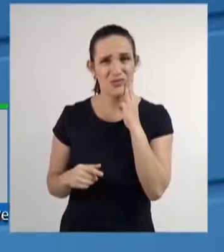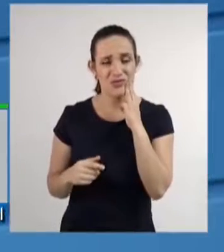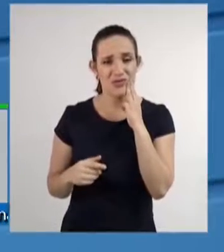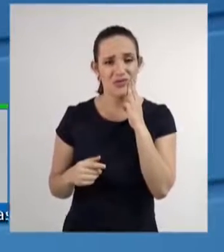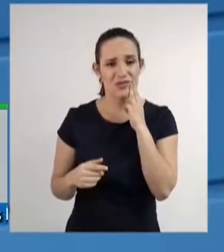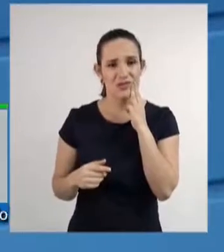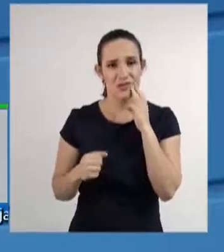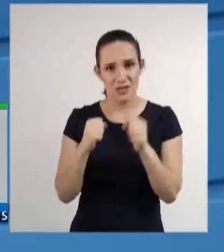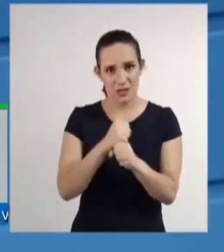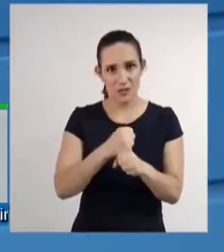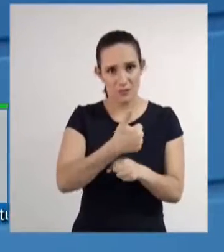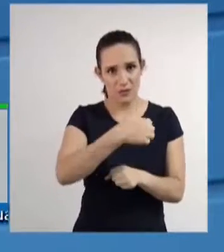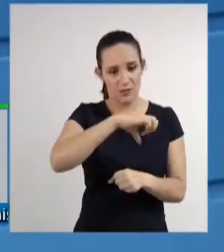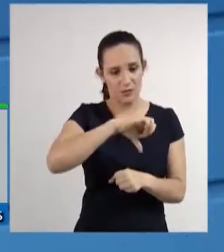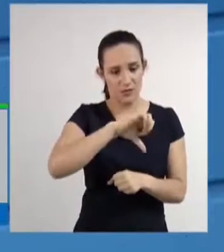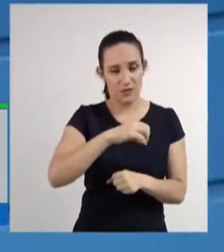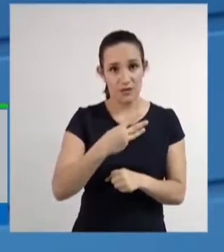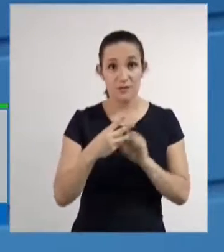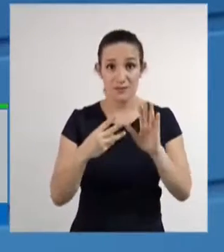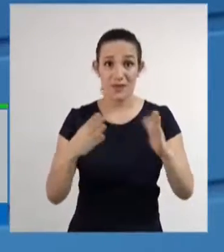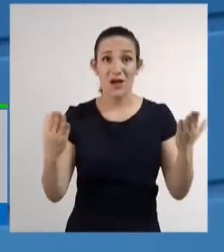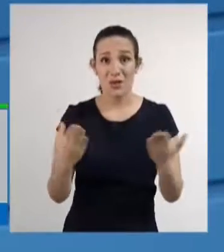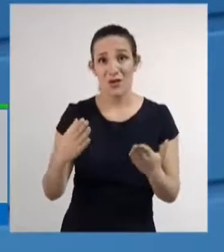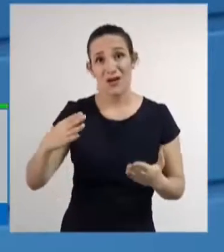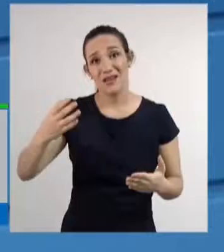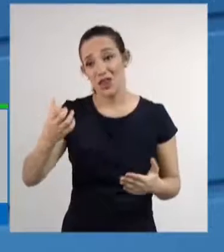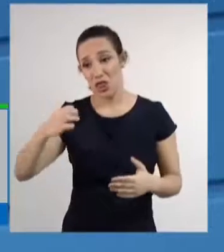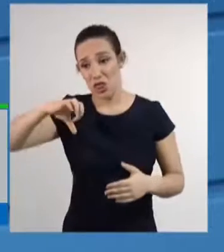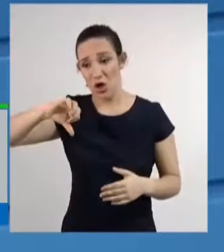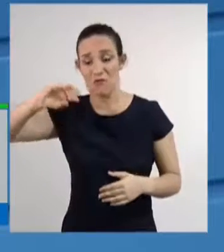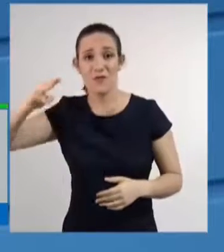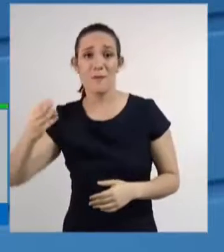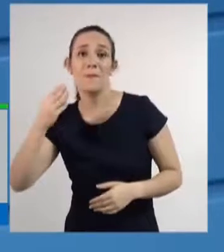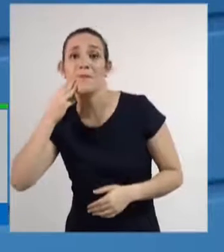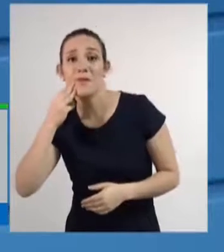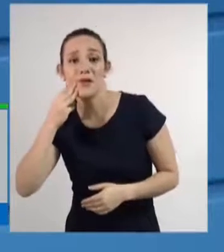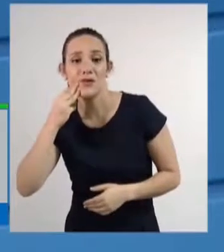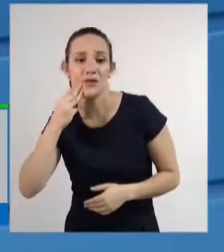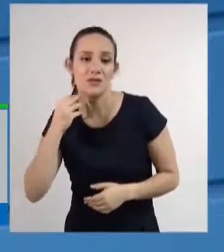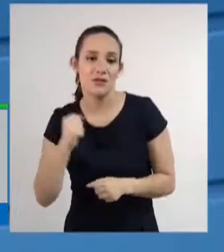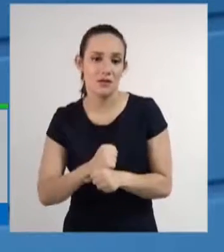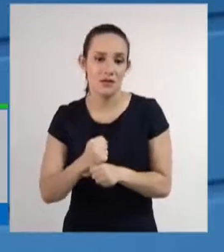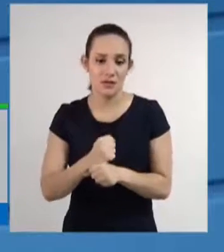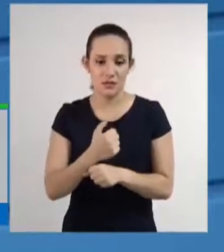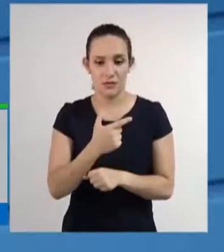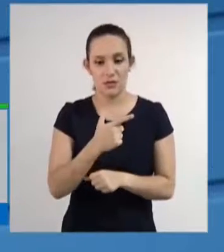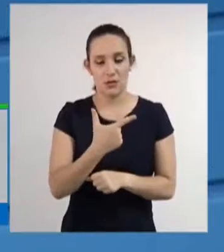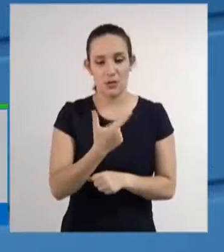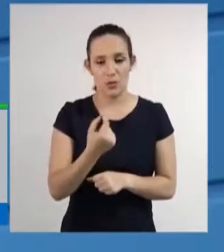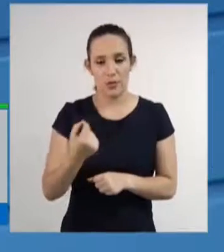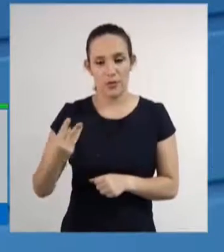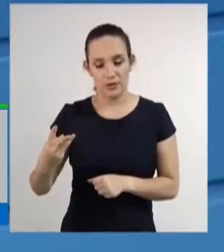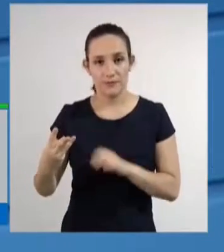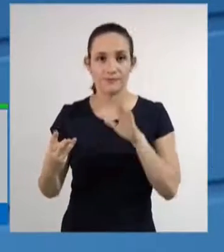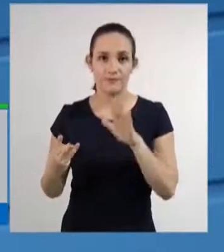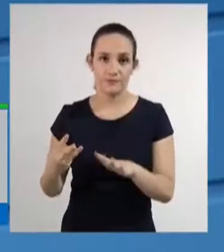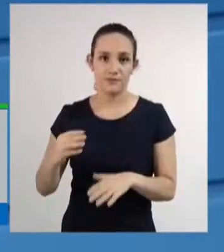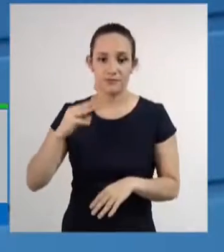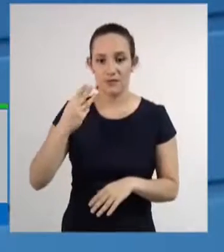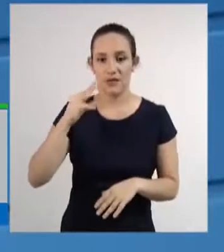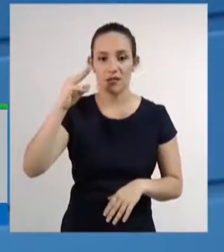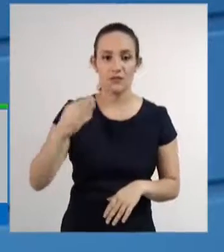500 em 1993 para 9 milhões e 400 em 2003. 3